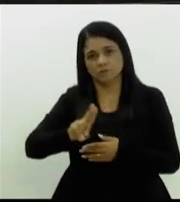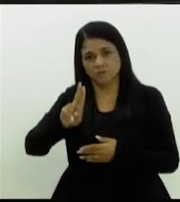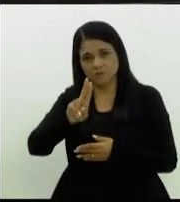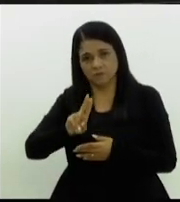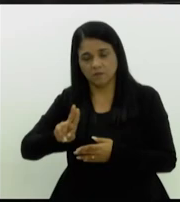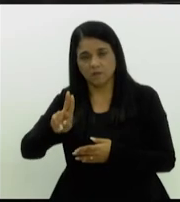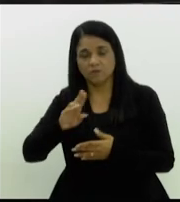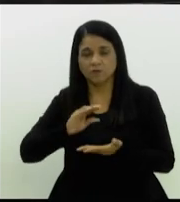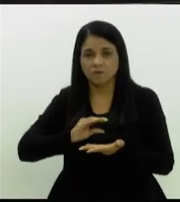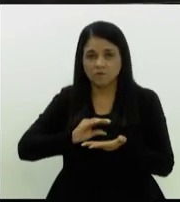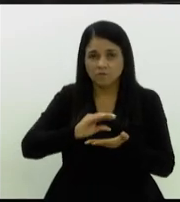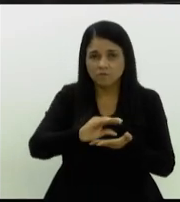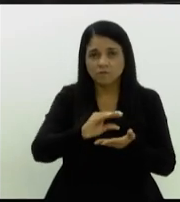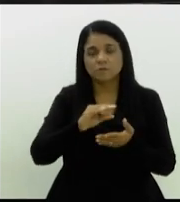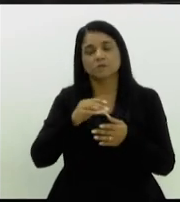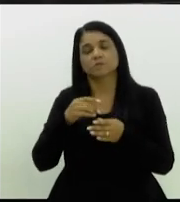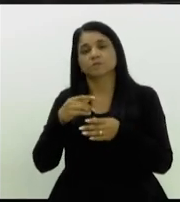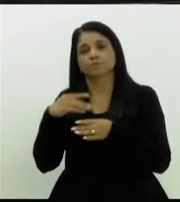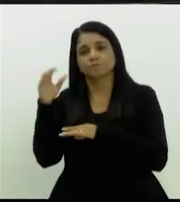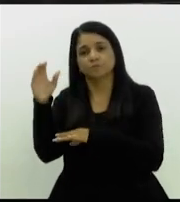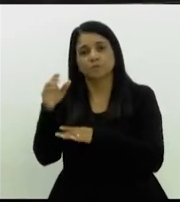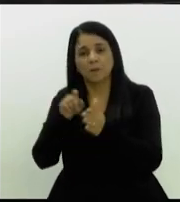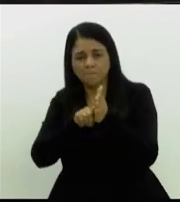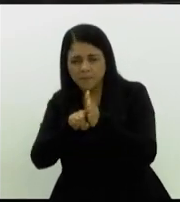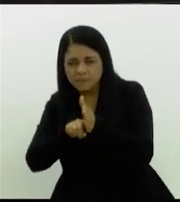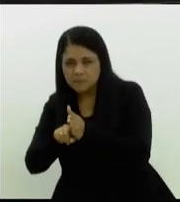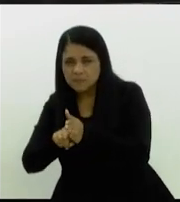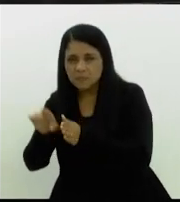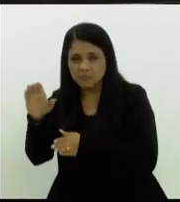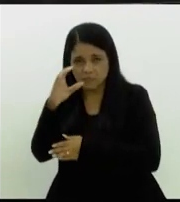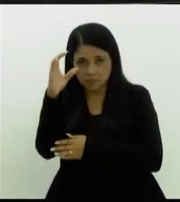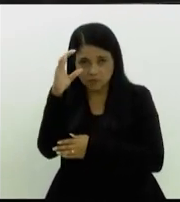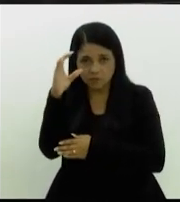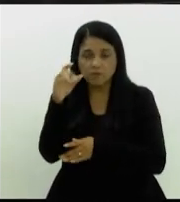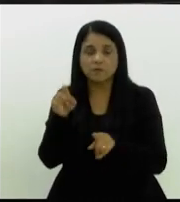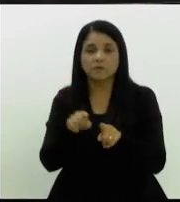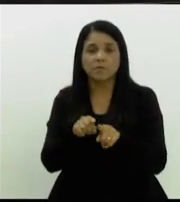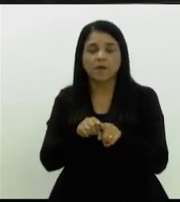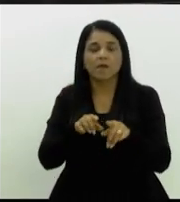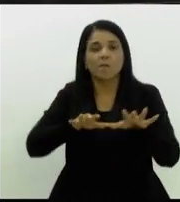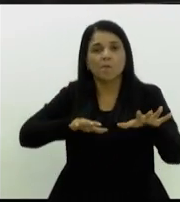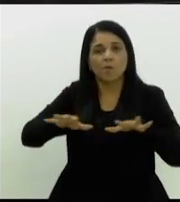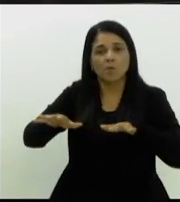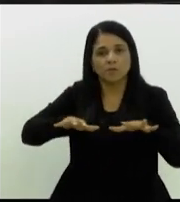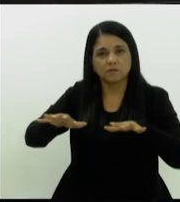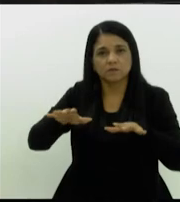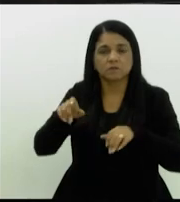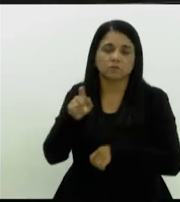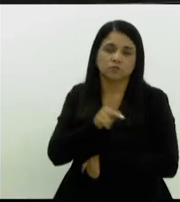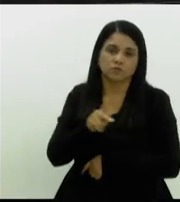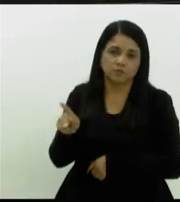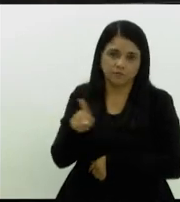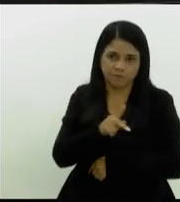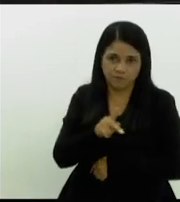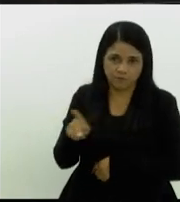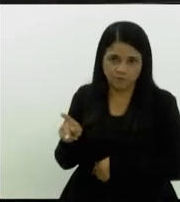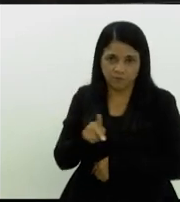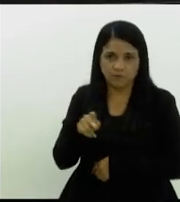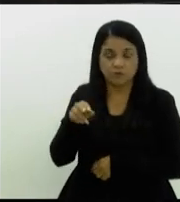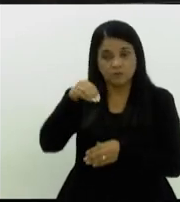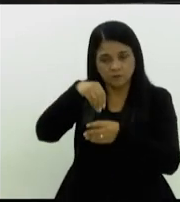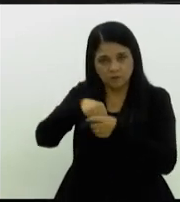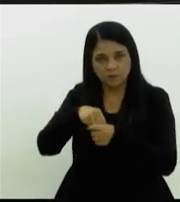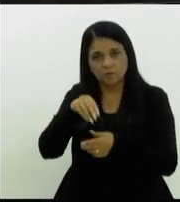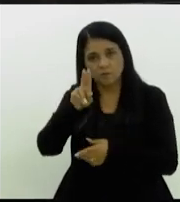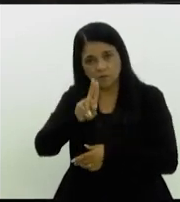um investimento também nas pesquisas, e também já se desenha a mobilização também dos professores dessas universidades.